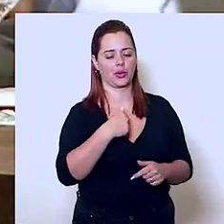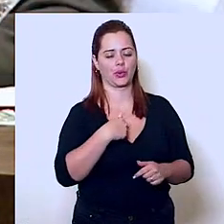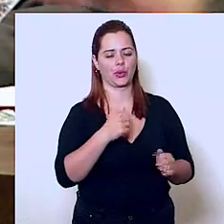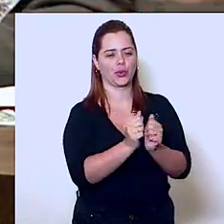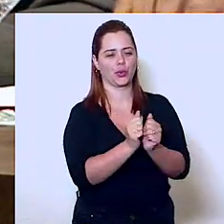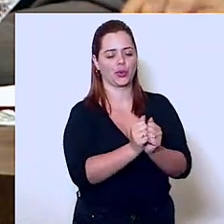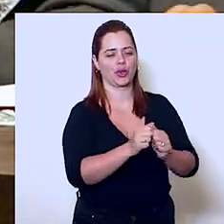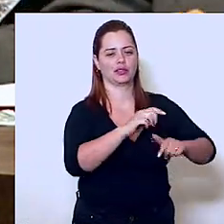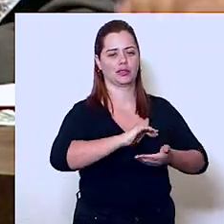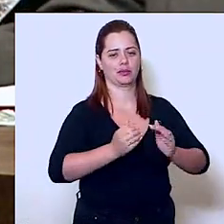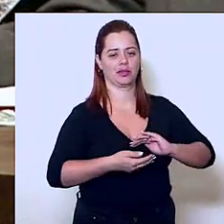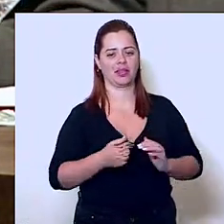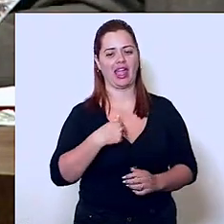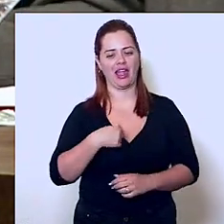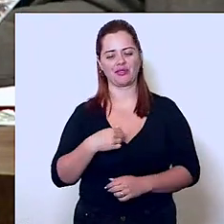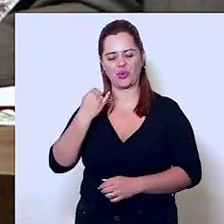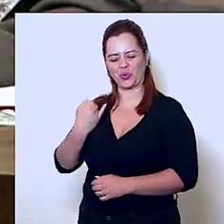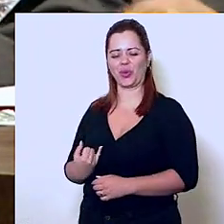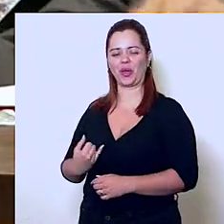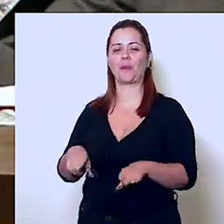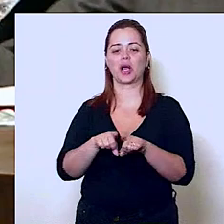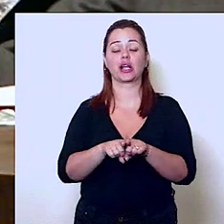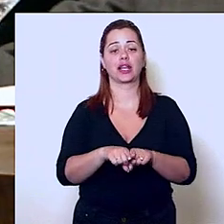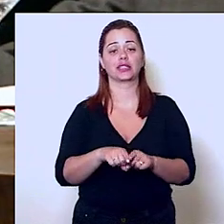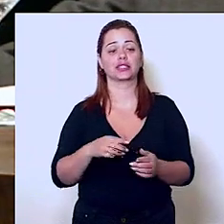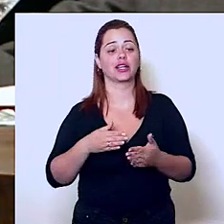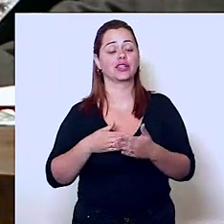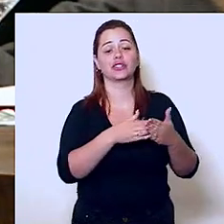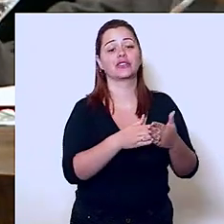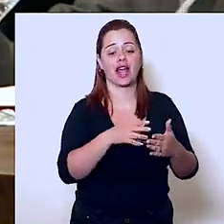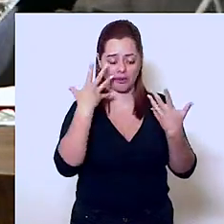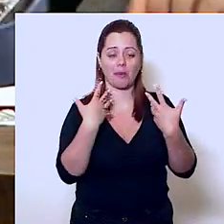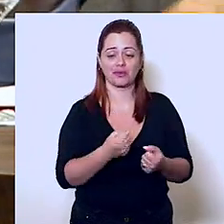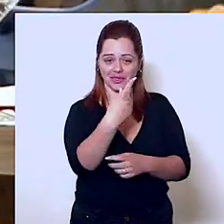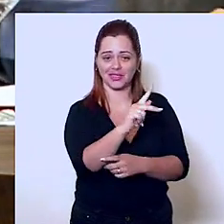super orgulhoso dessa frase, porque indicava uma aprovação dele